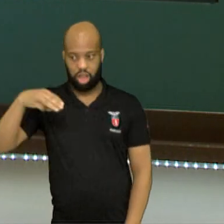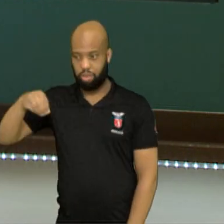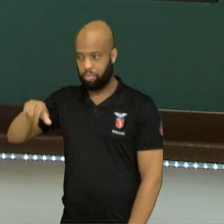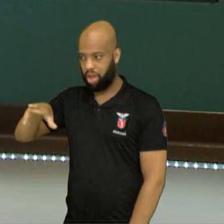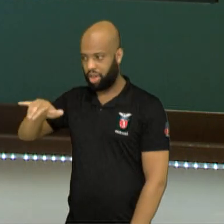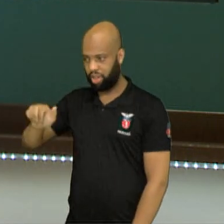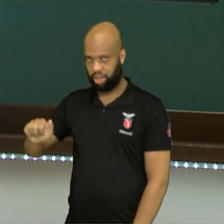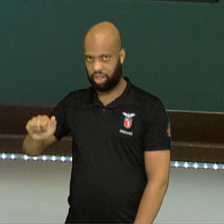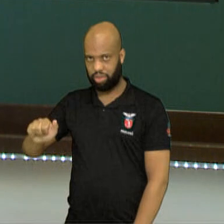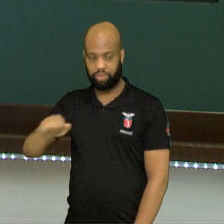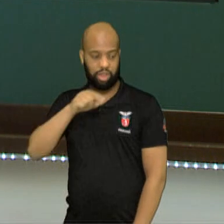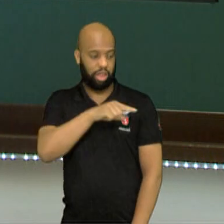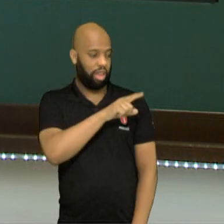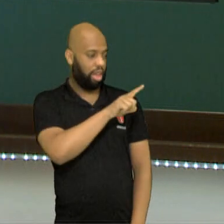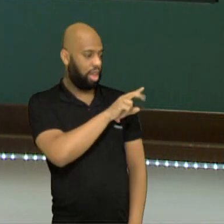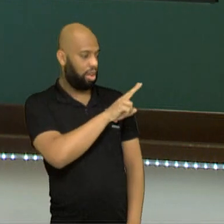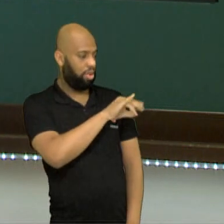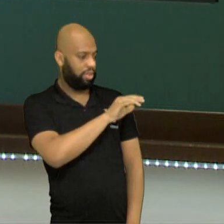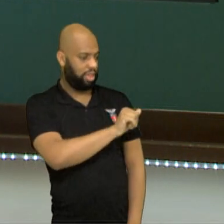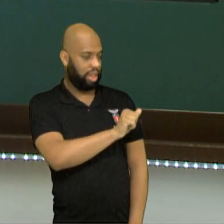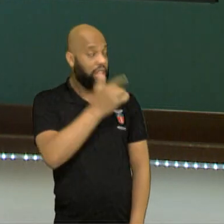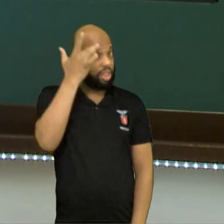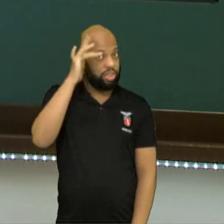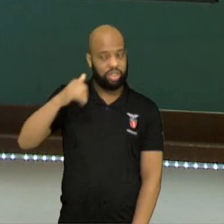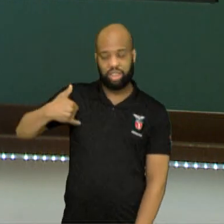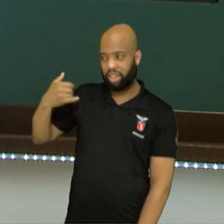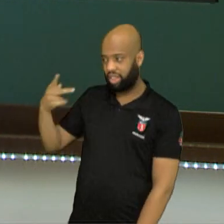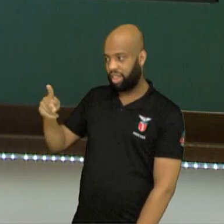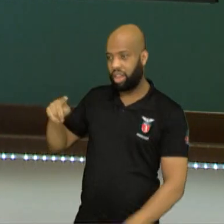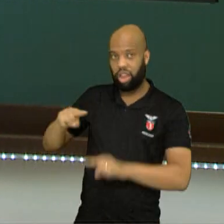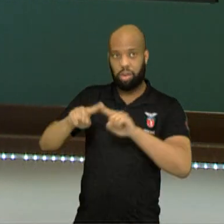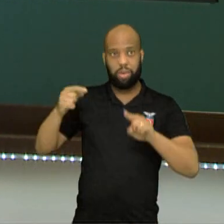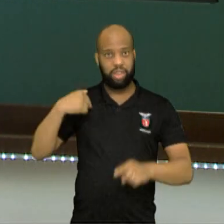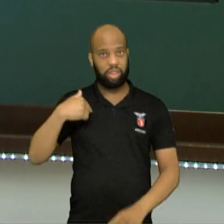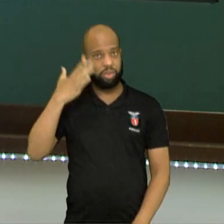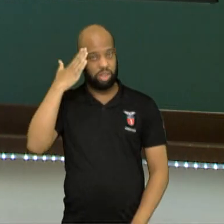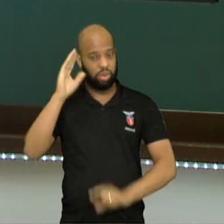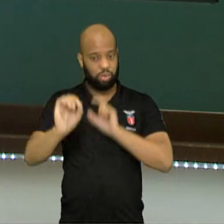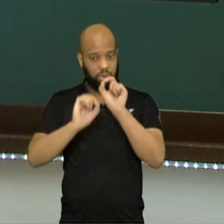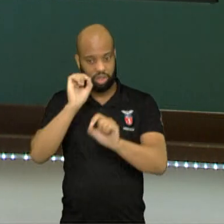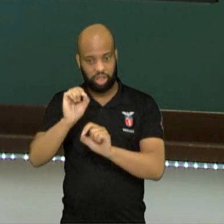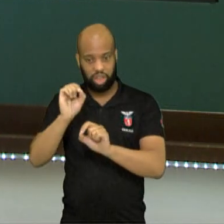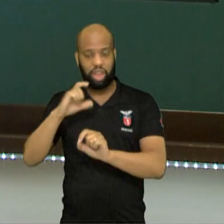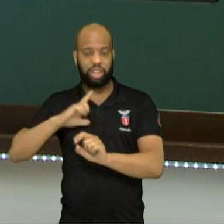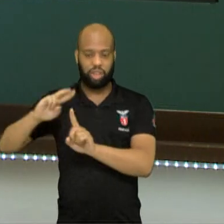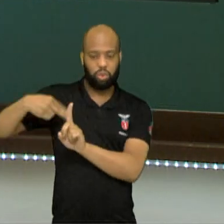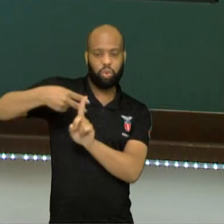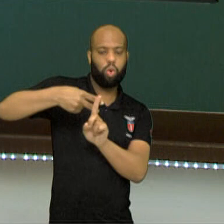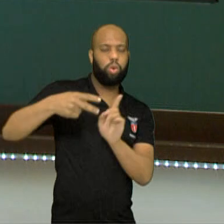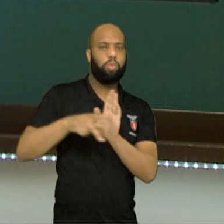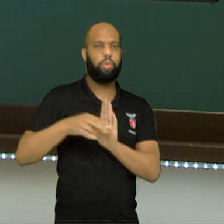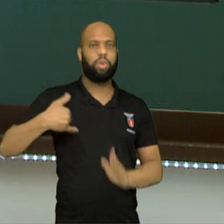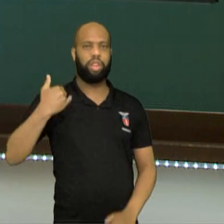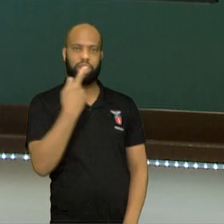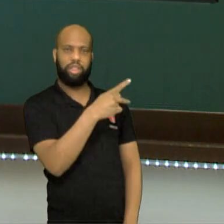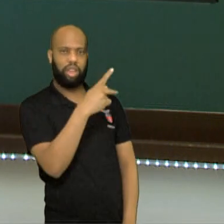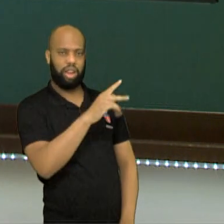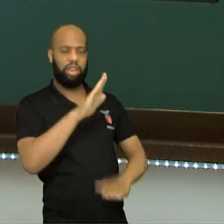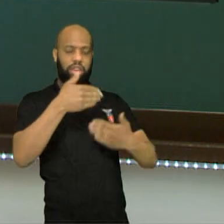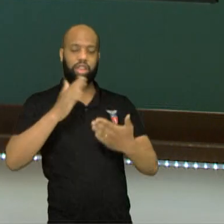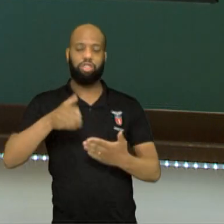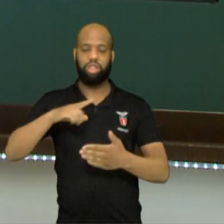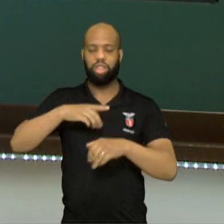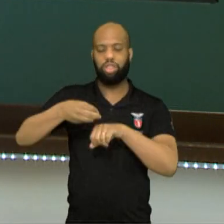Lúcia, mas sei que Maria tem o dobro dela. Aí, na primeira frasezinha, você já tem uma